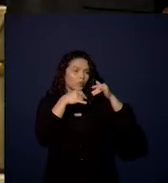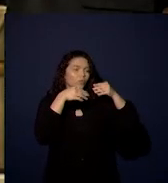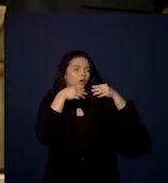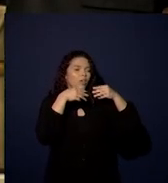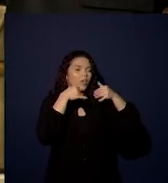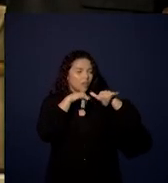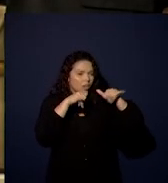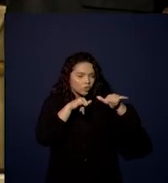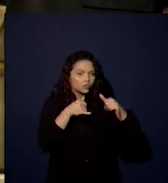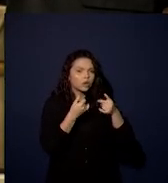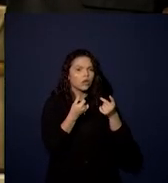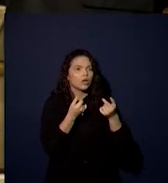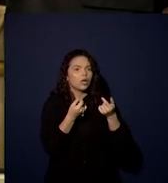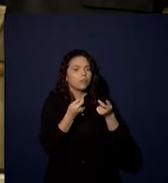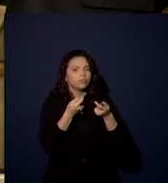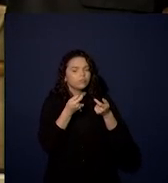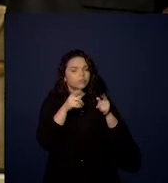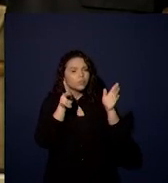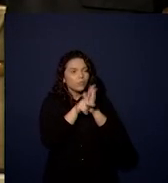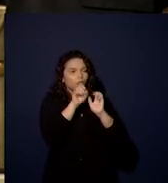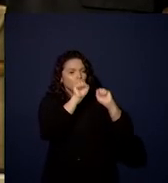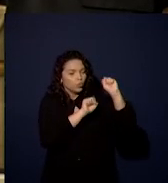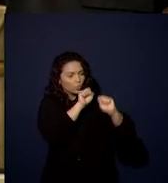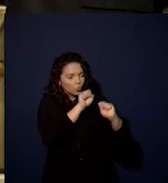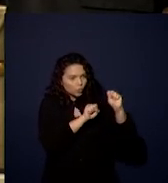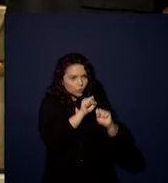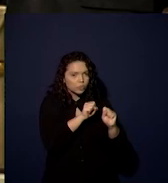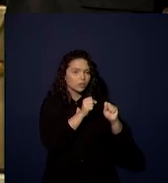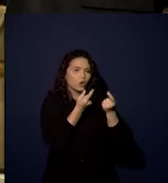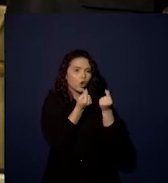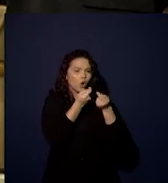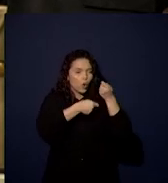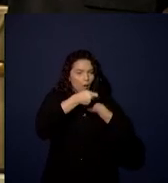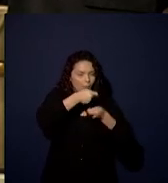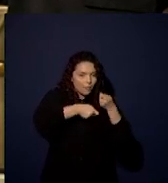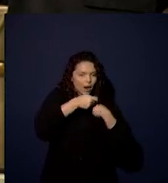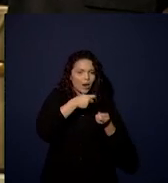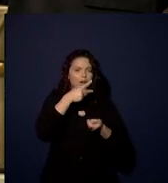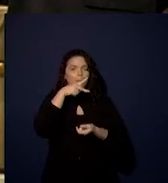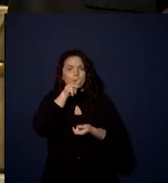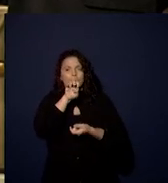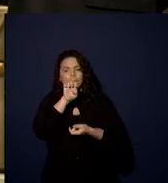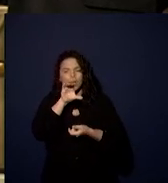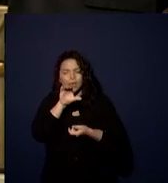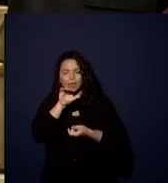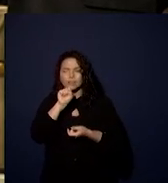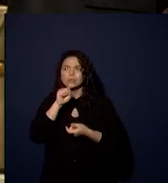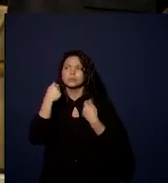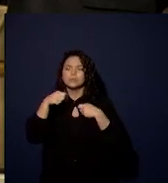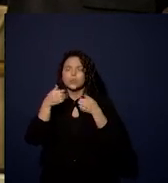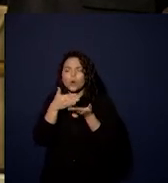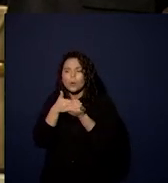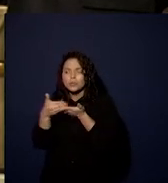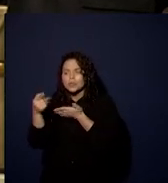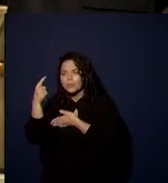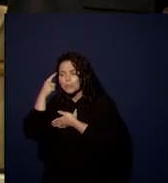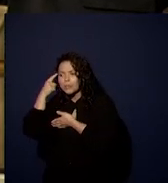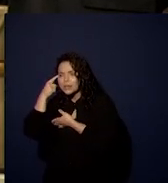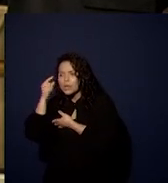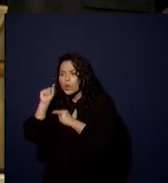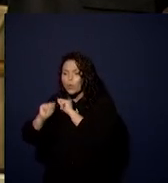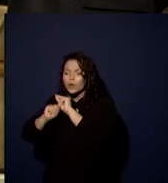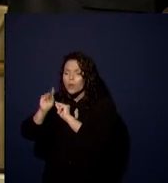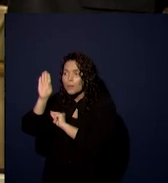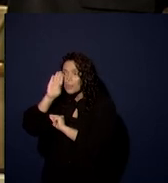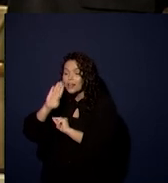e comércio Apex todos esses órgãos né para olhar aquilo que o Brasil precisa né no curto prazo para